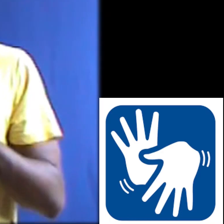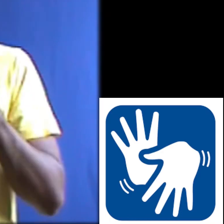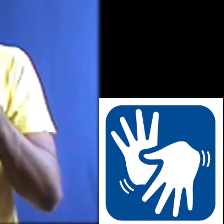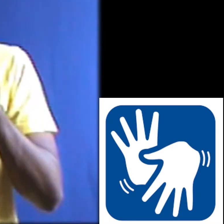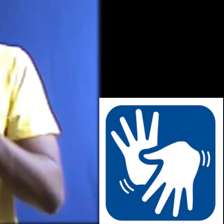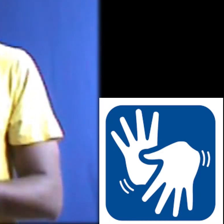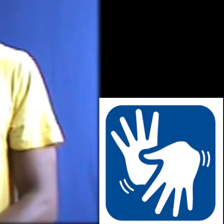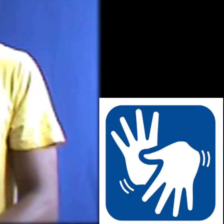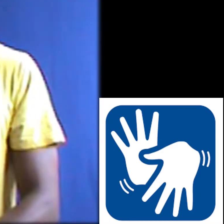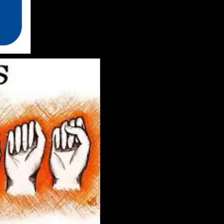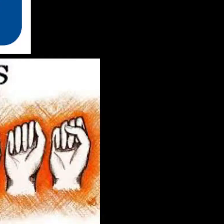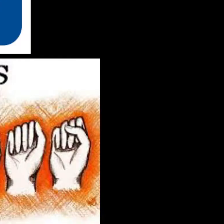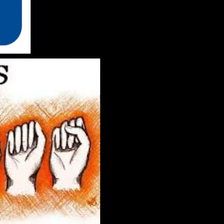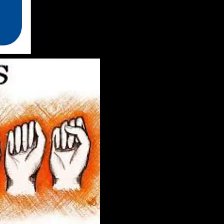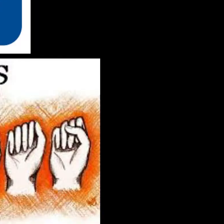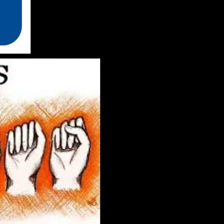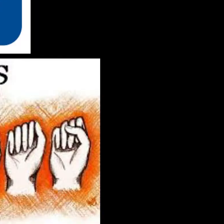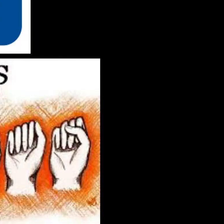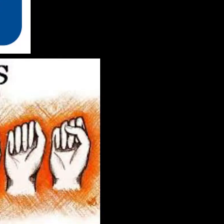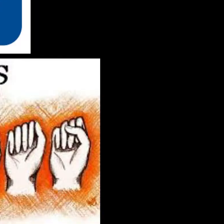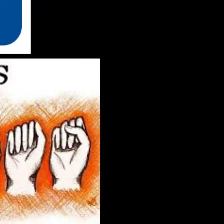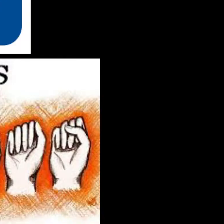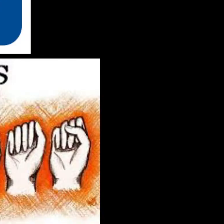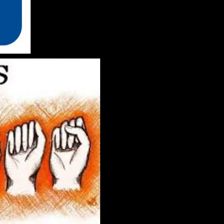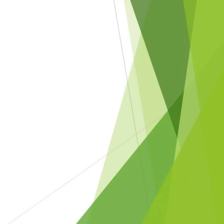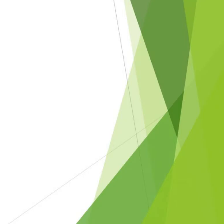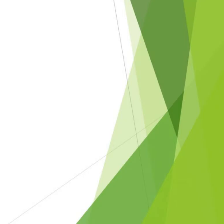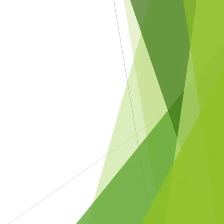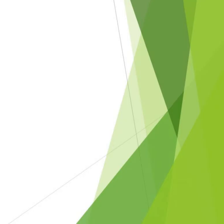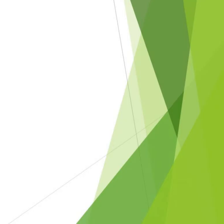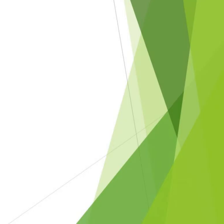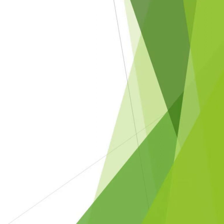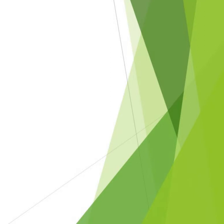aqui é só um acessório, vai ser só a nossa segunda língua de instrução, tá bom?